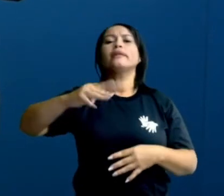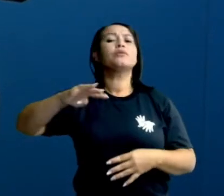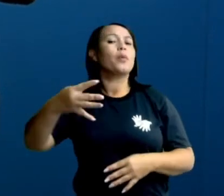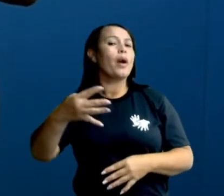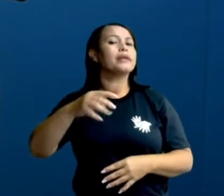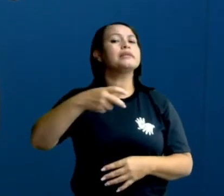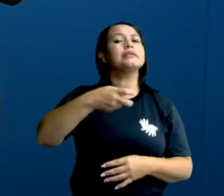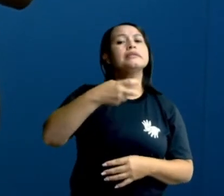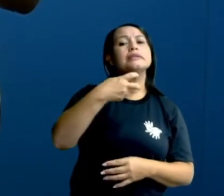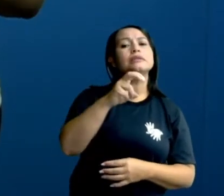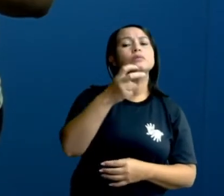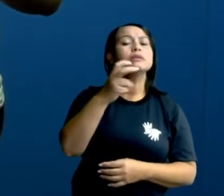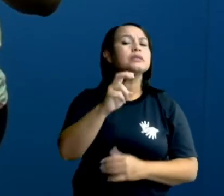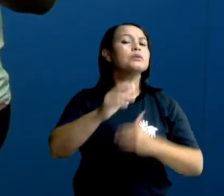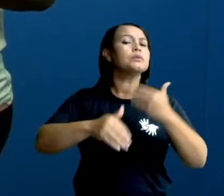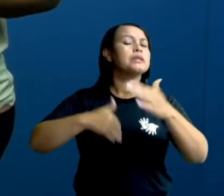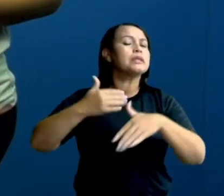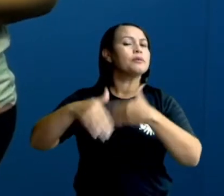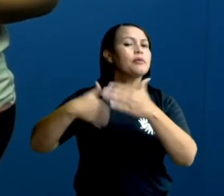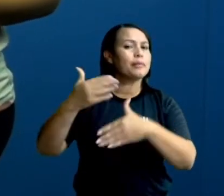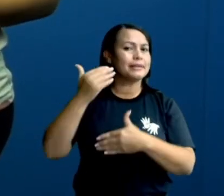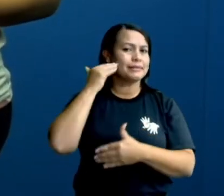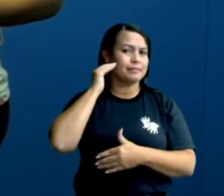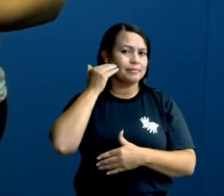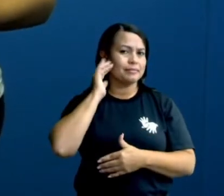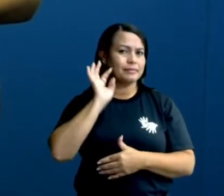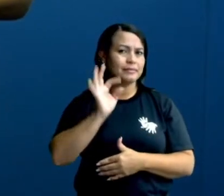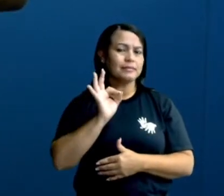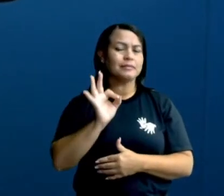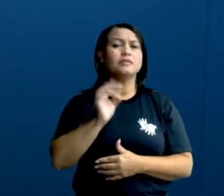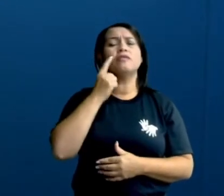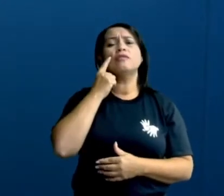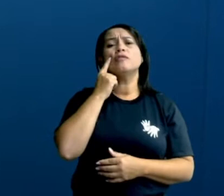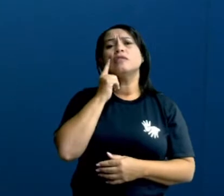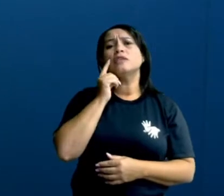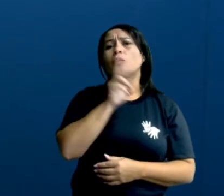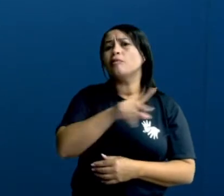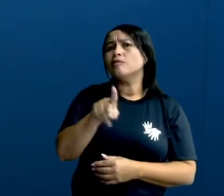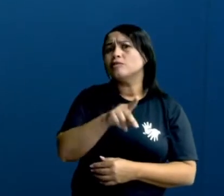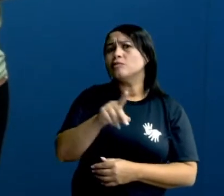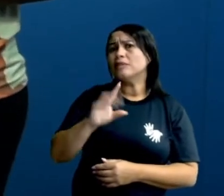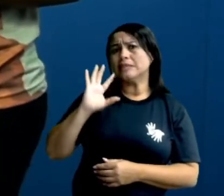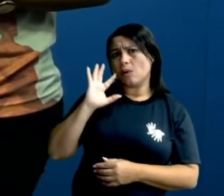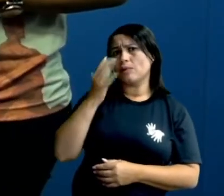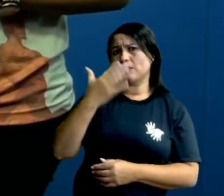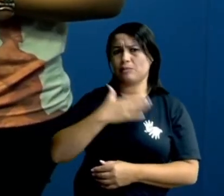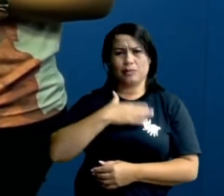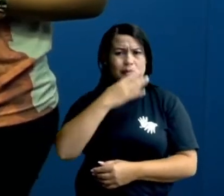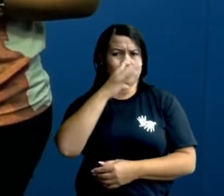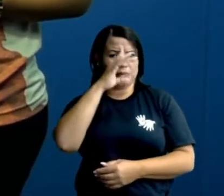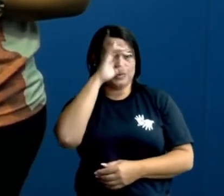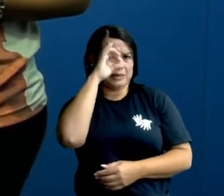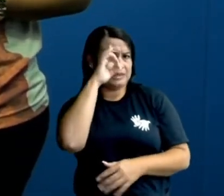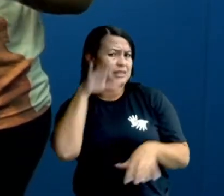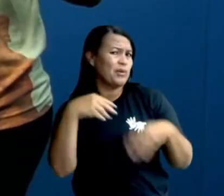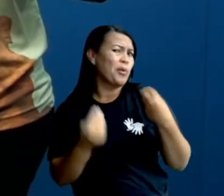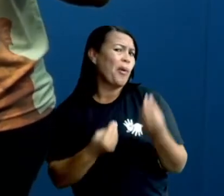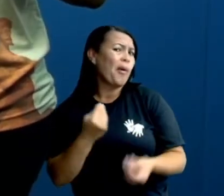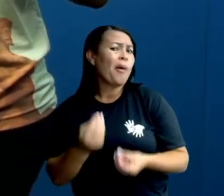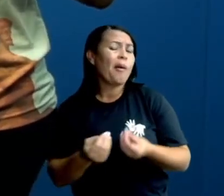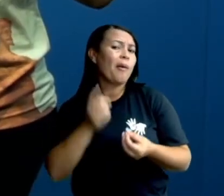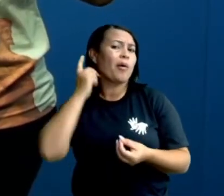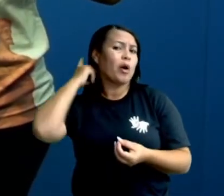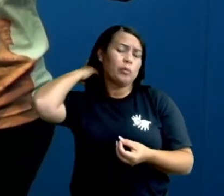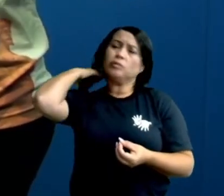em 4, 5 em 5 e assim por diante. Ô, professora, e isso acontece no meu dia a dia? Sim,